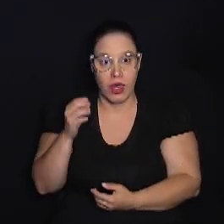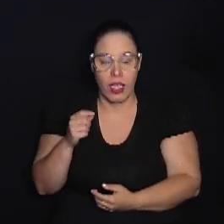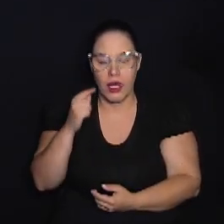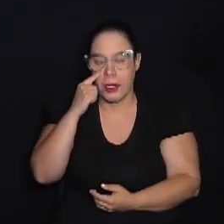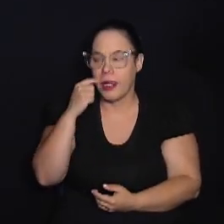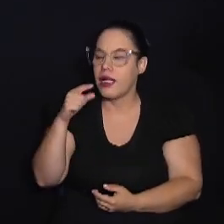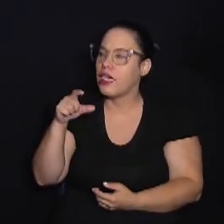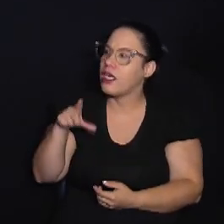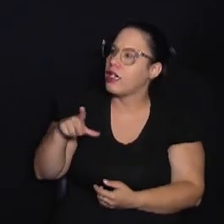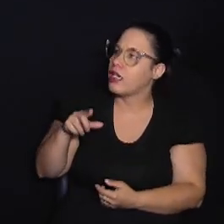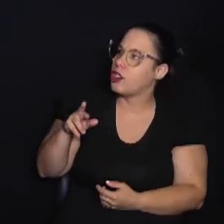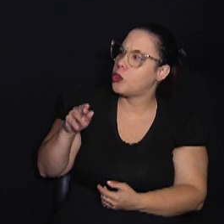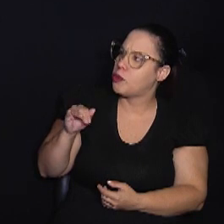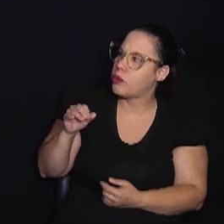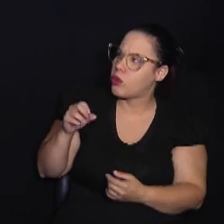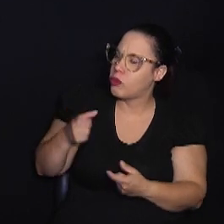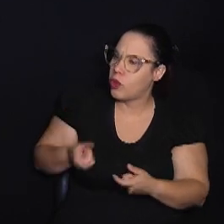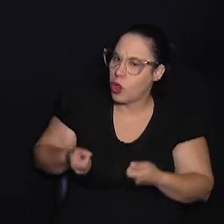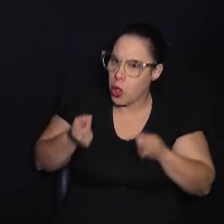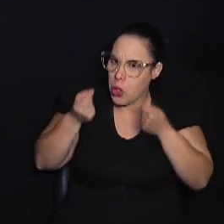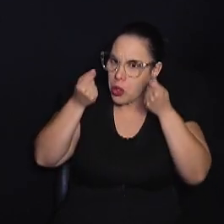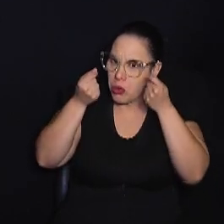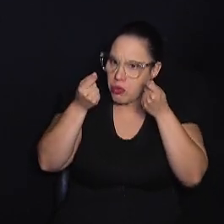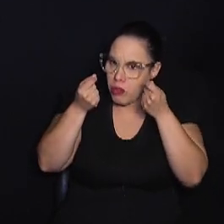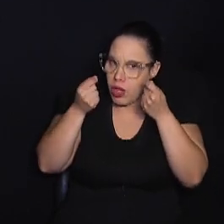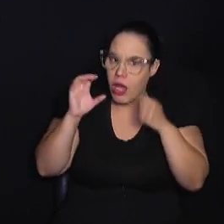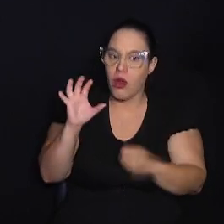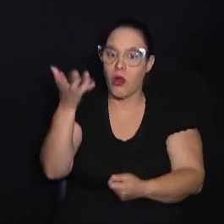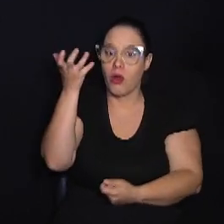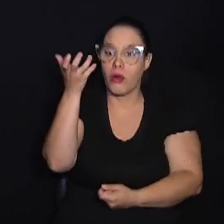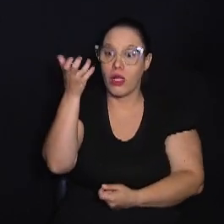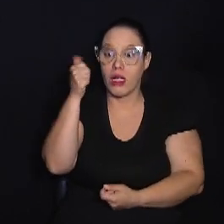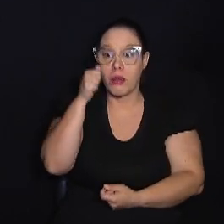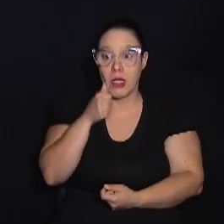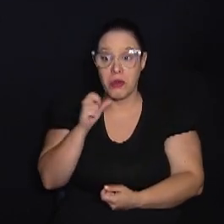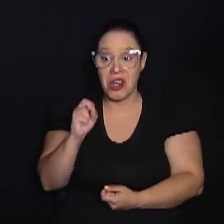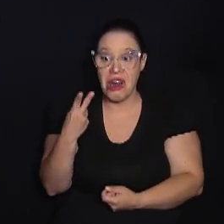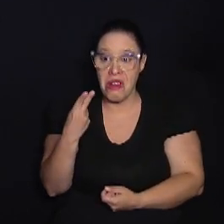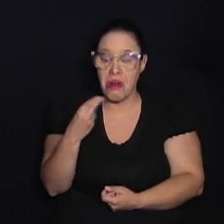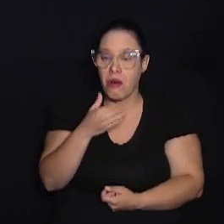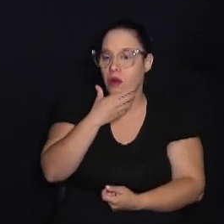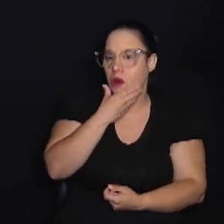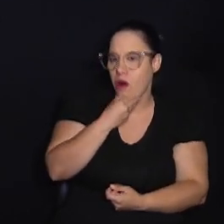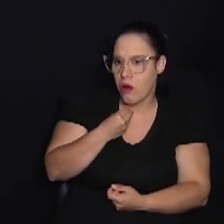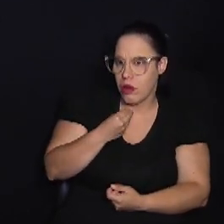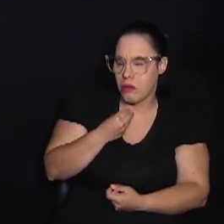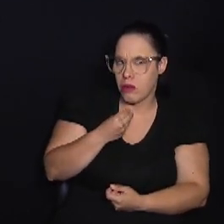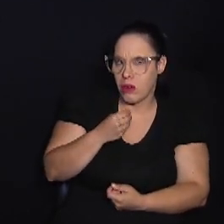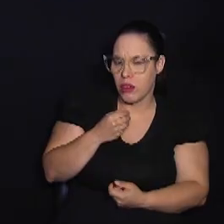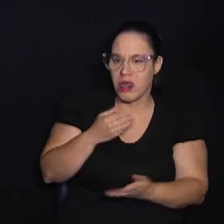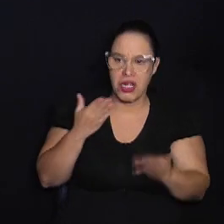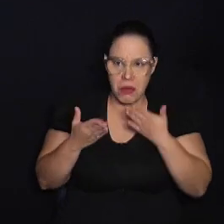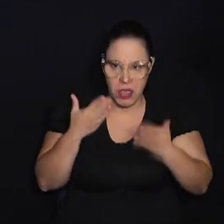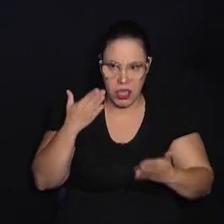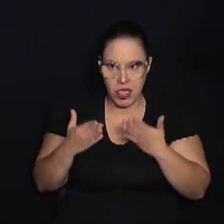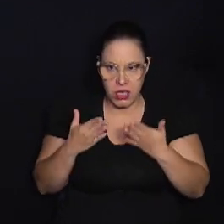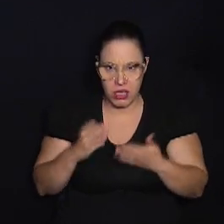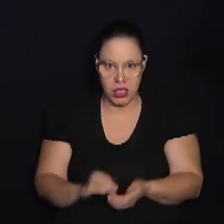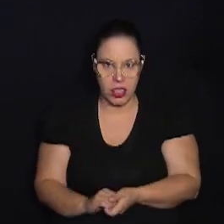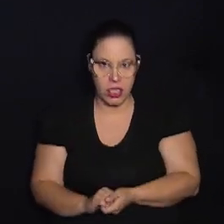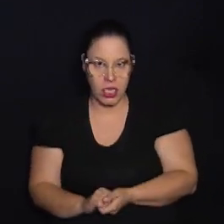ele costuma ocorrer mais em homens ou mulheres? E por quê, né? Dependendo aí do sexo. É muito